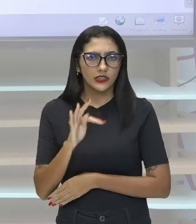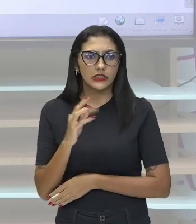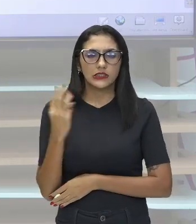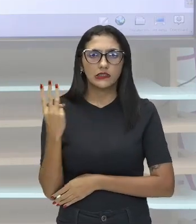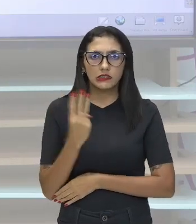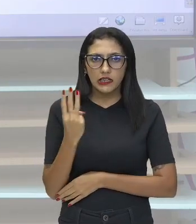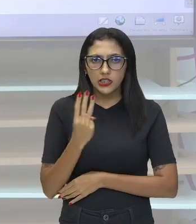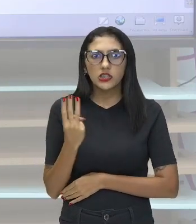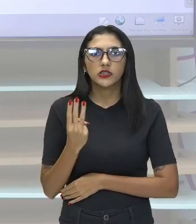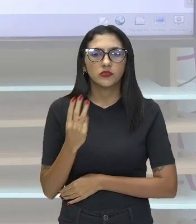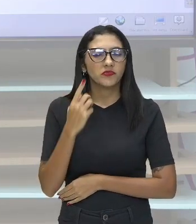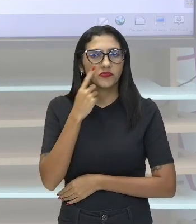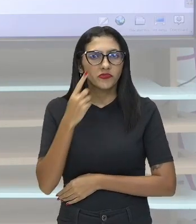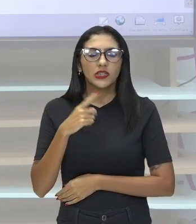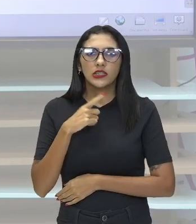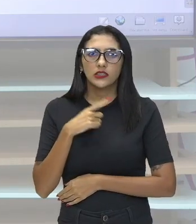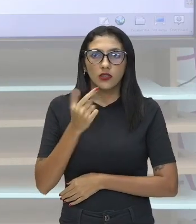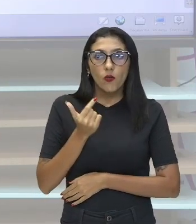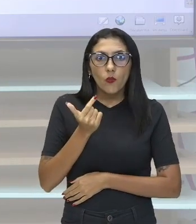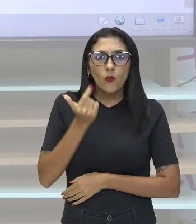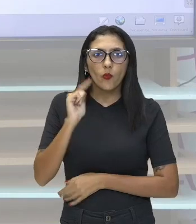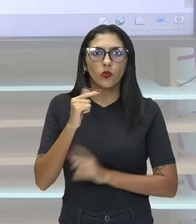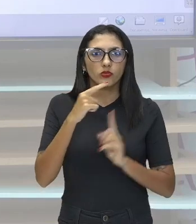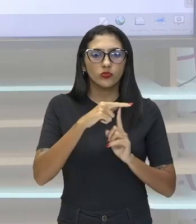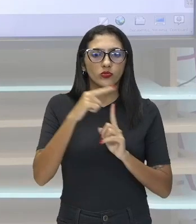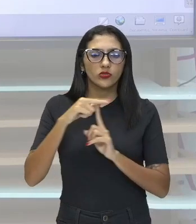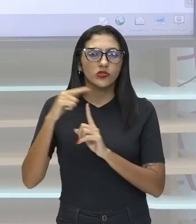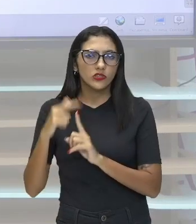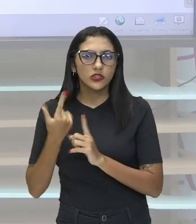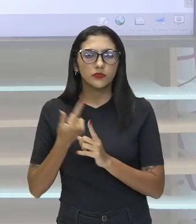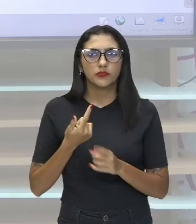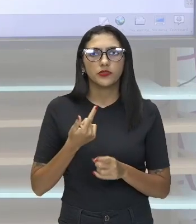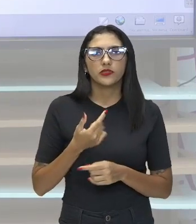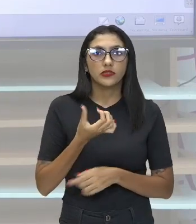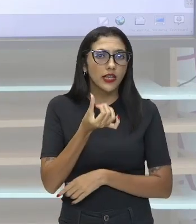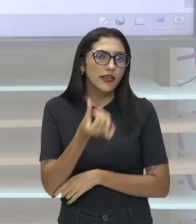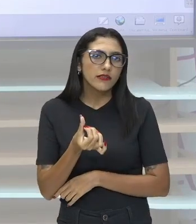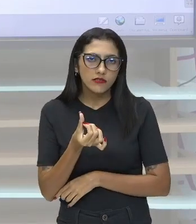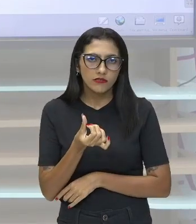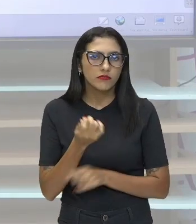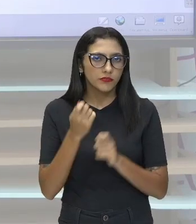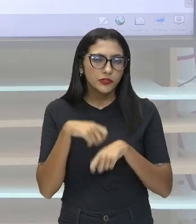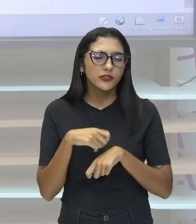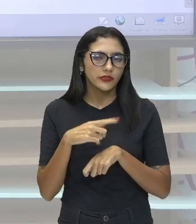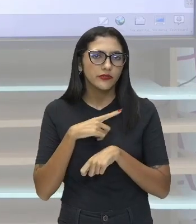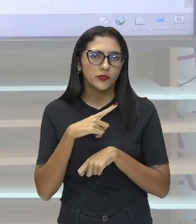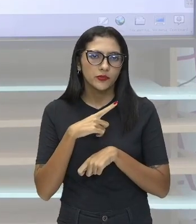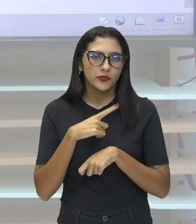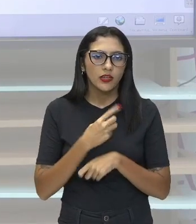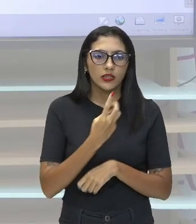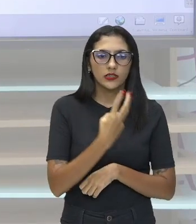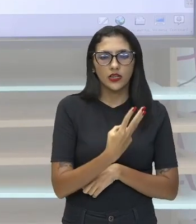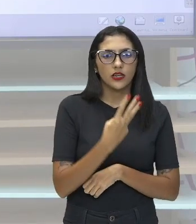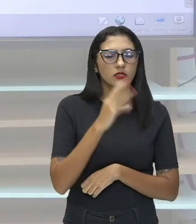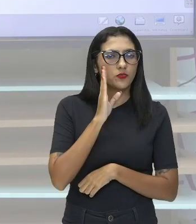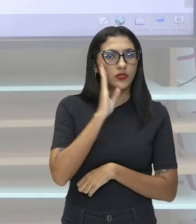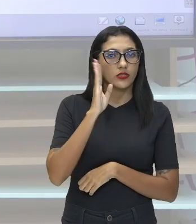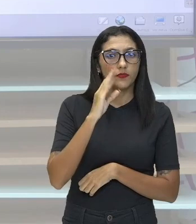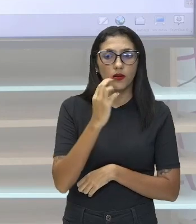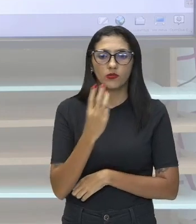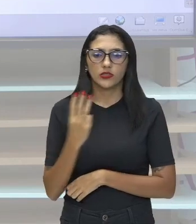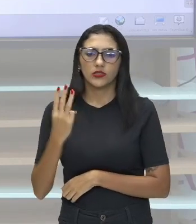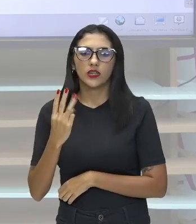teremos outras diagonais. Nós teremos um total de 6 diagonais, tá? 3 principais e 3